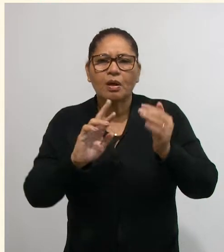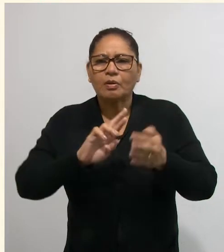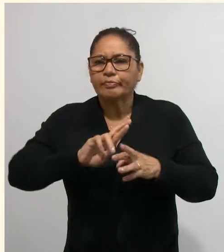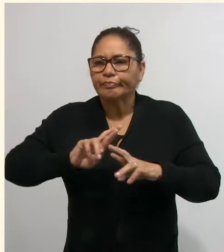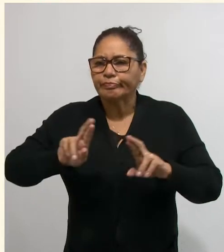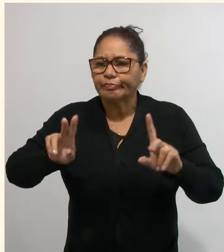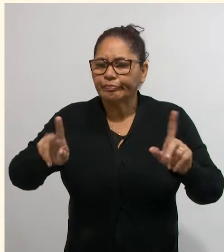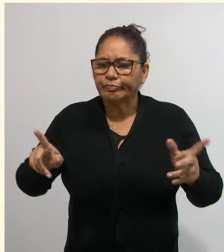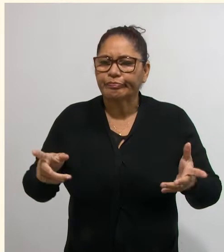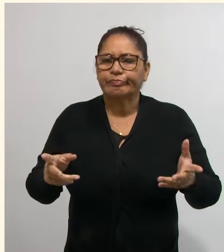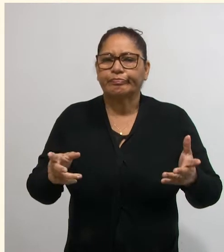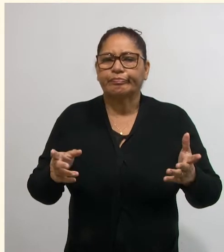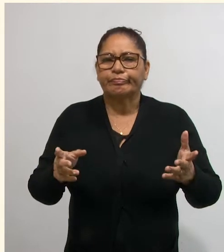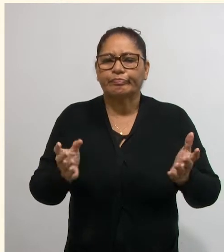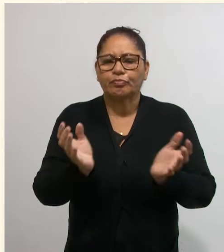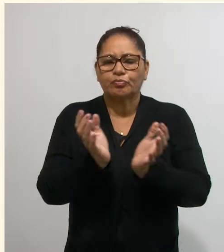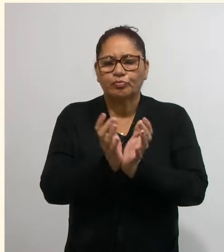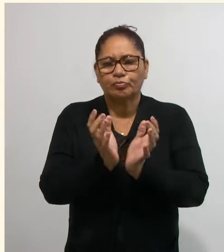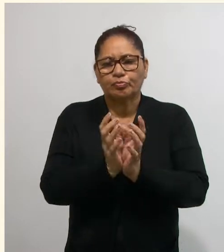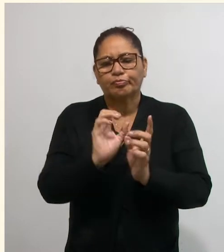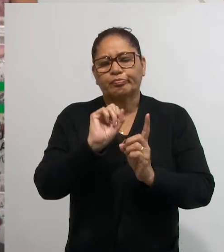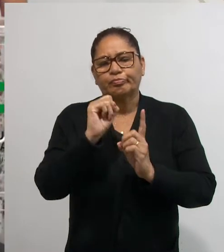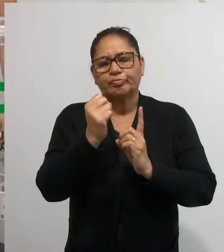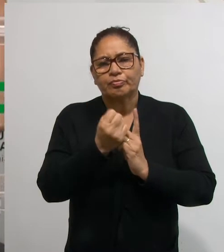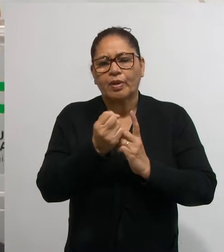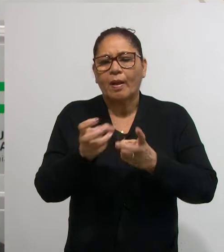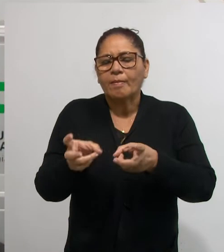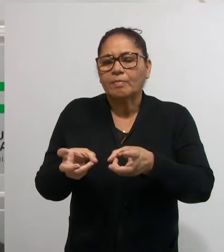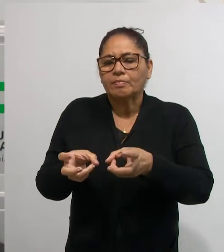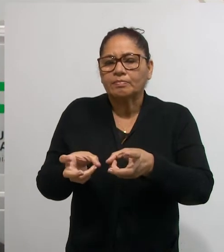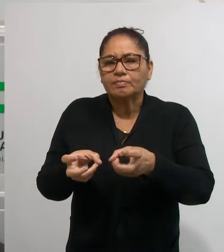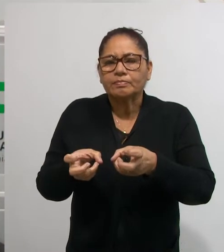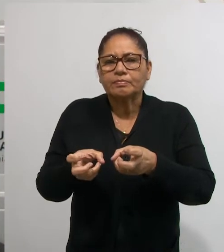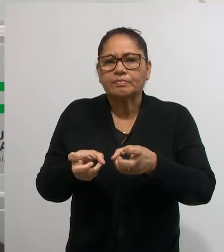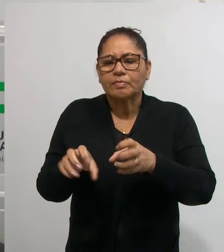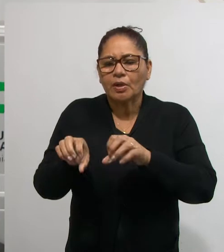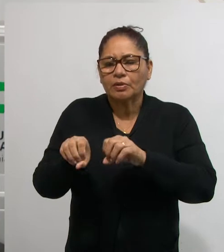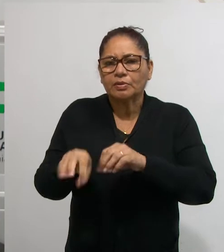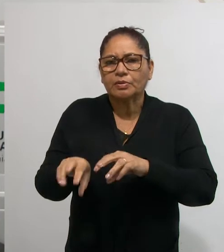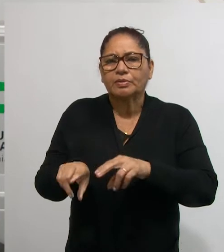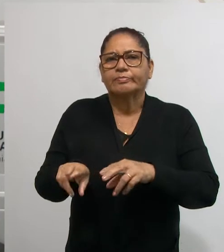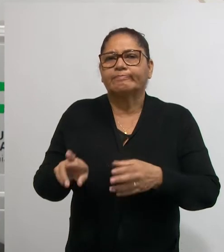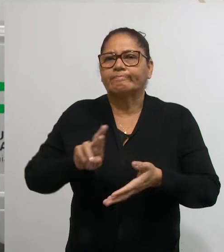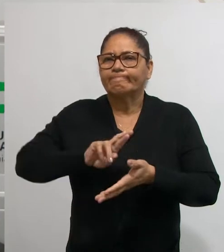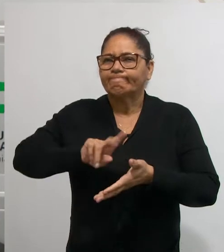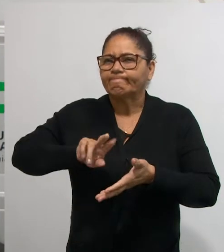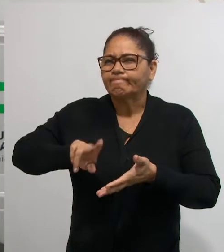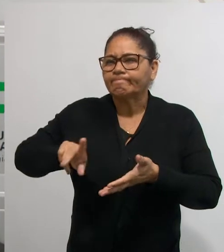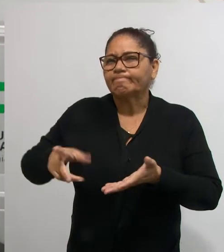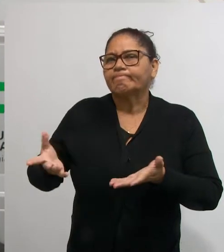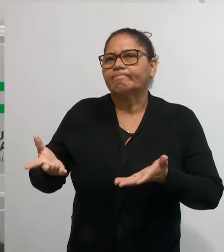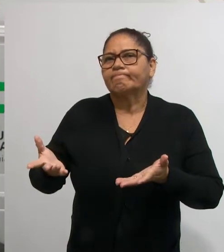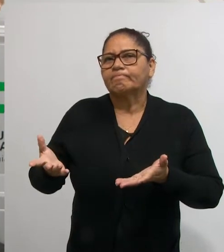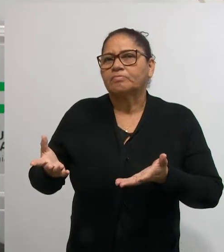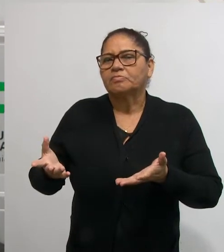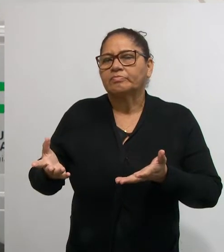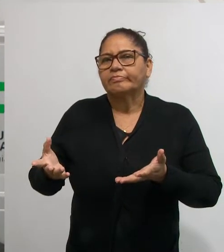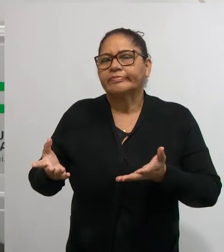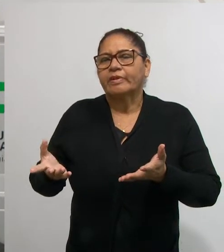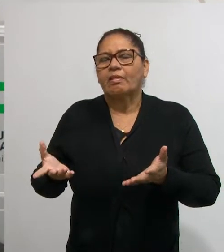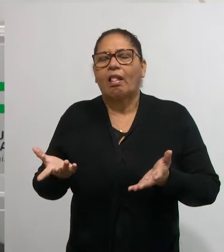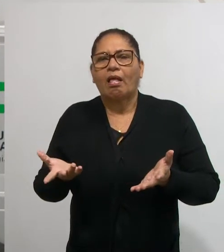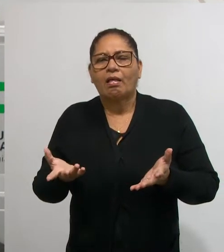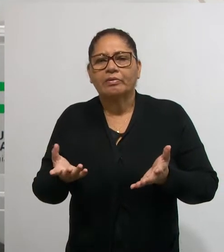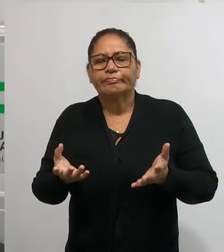grupos sociais. Então, é importante perceber que a educação ela tem diferentes facetas, diferentes modos de